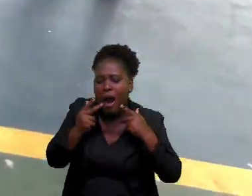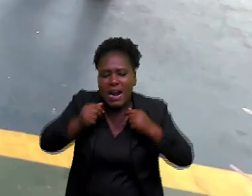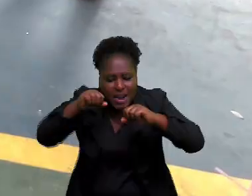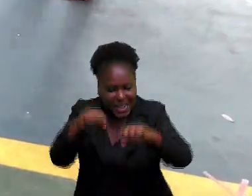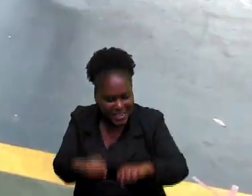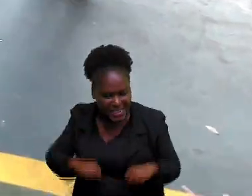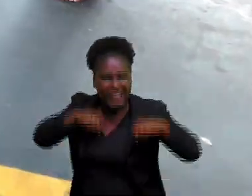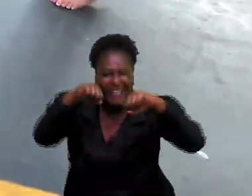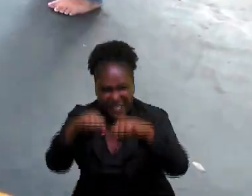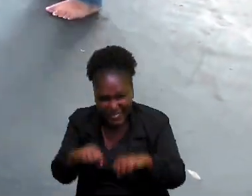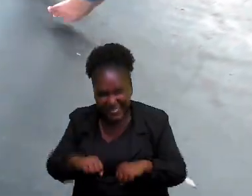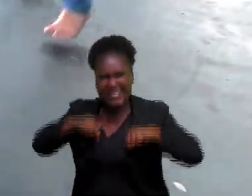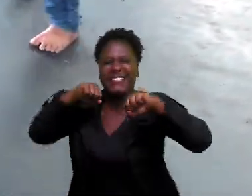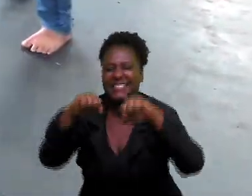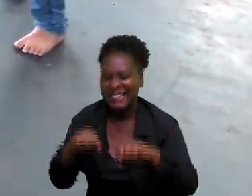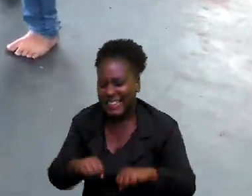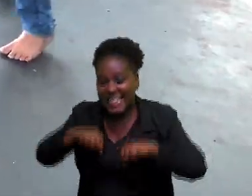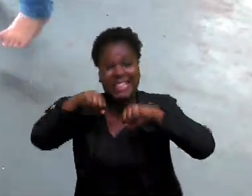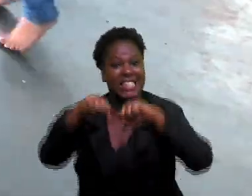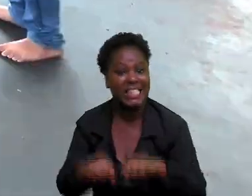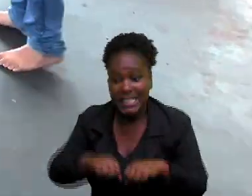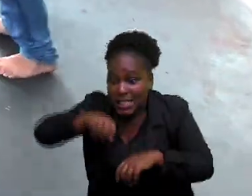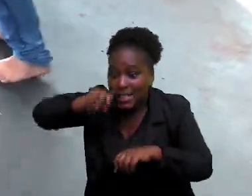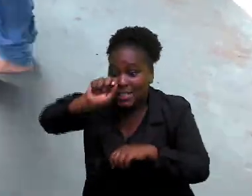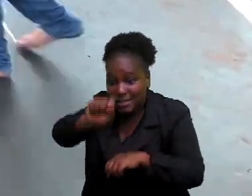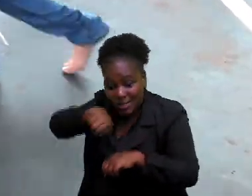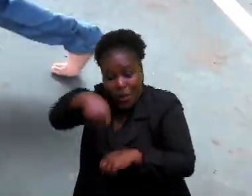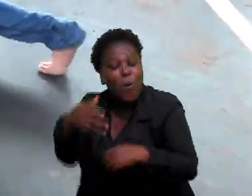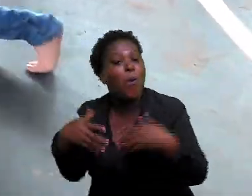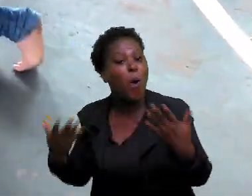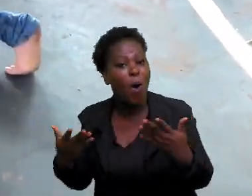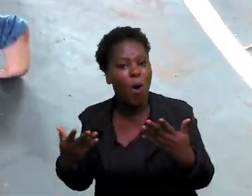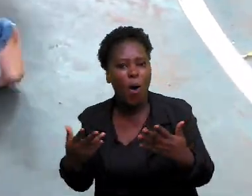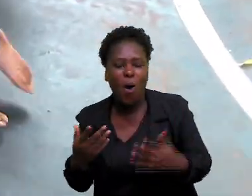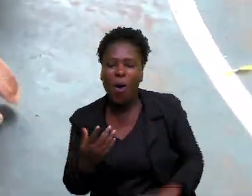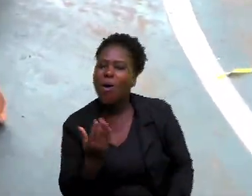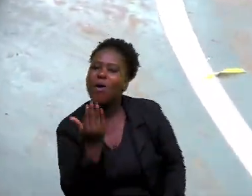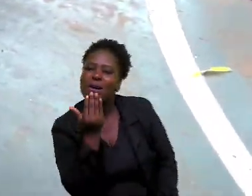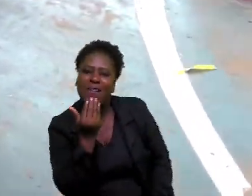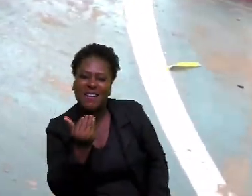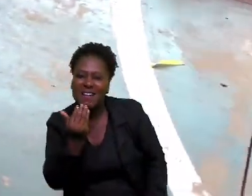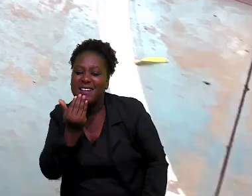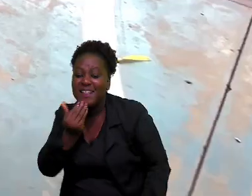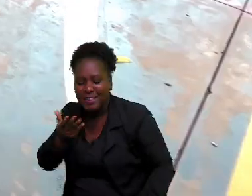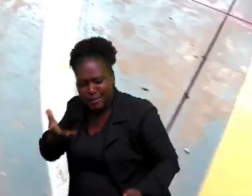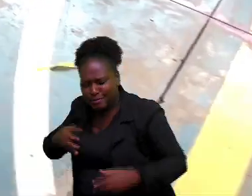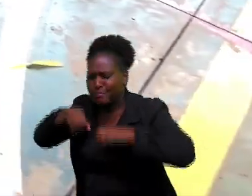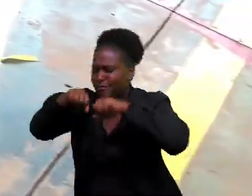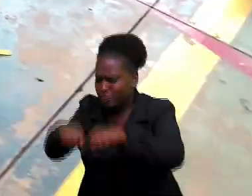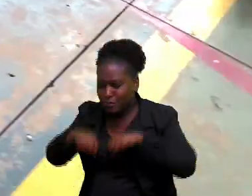noite aqui na selva quem dorme é o leão.